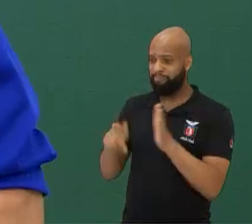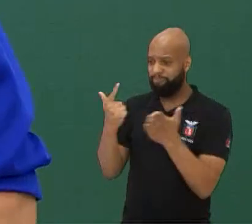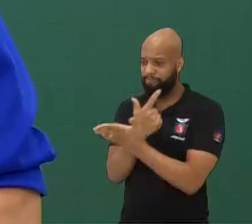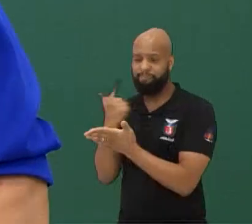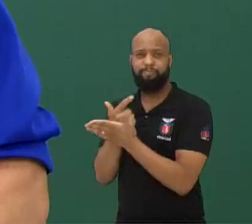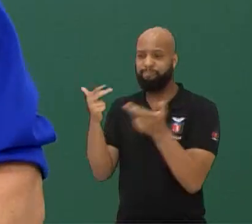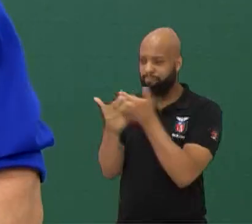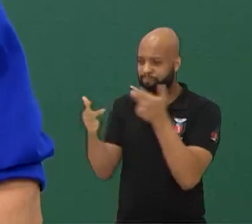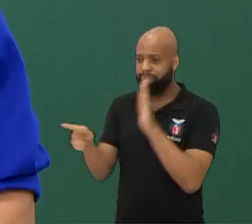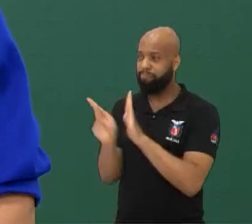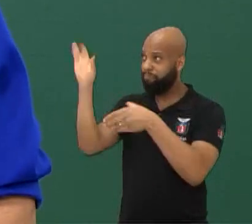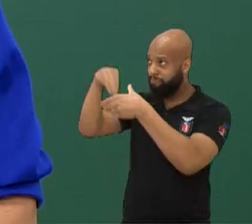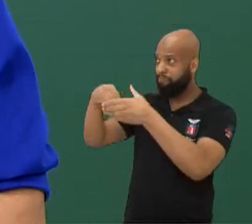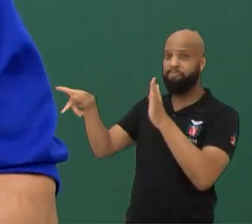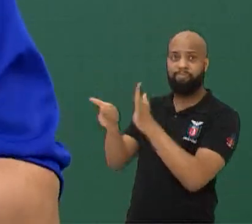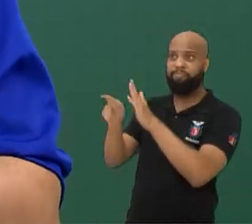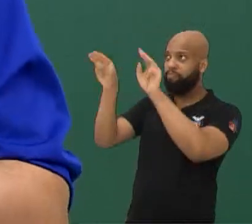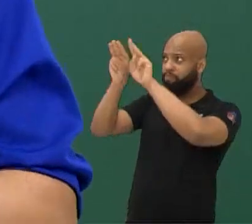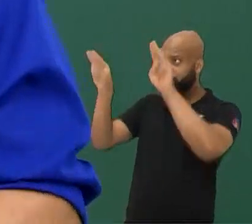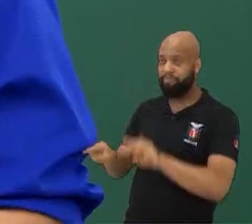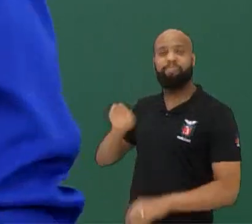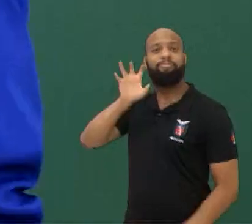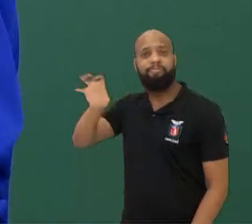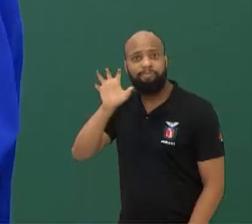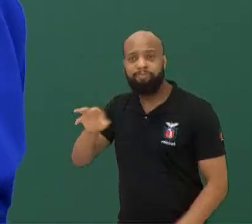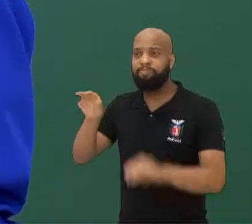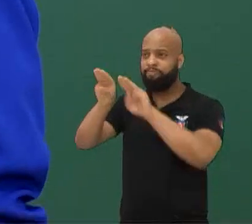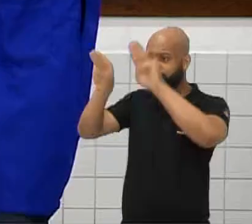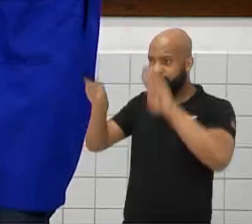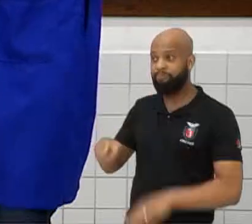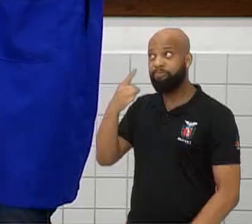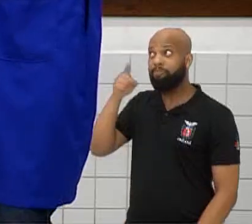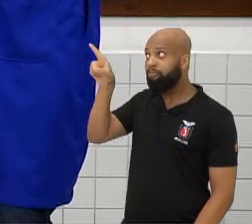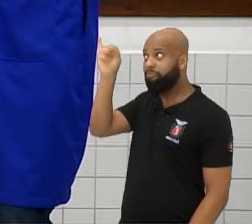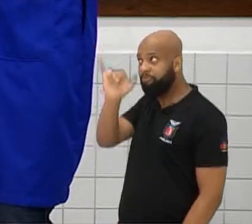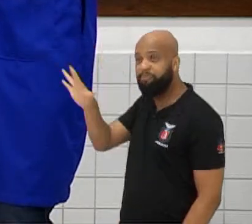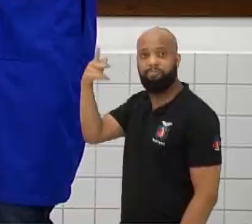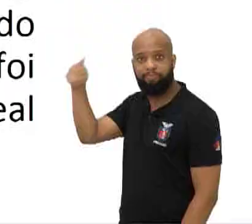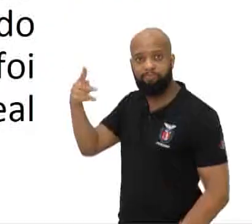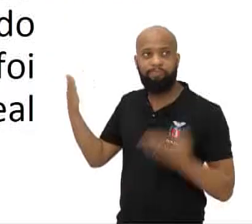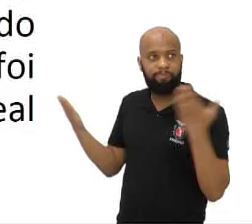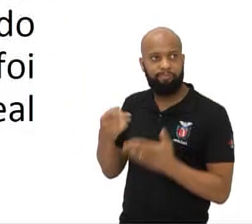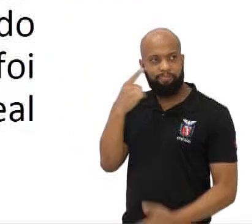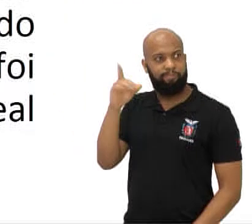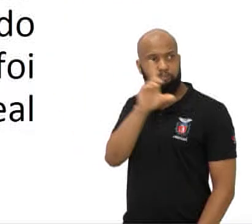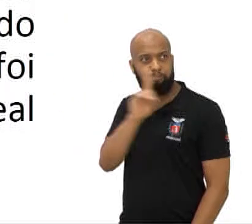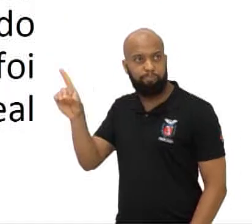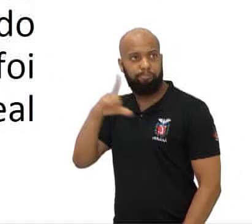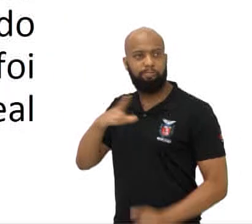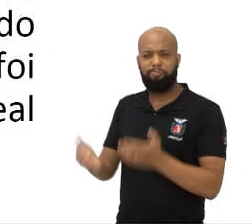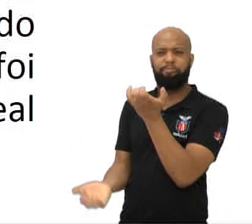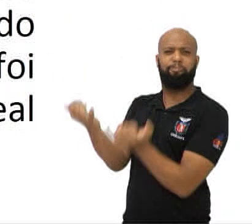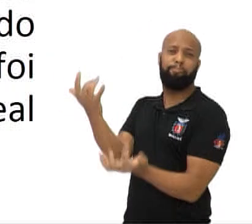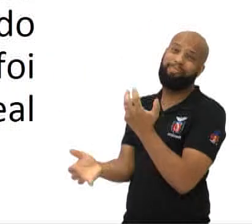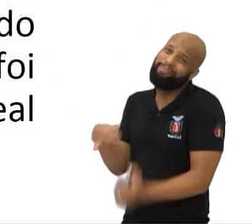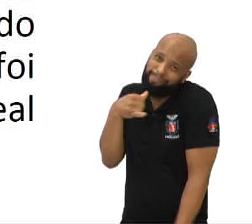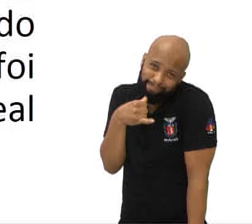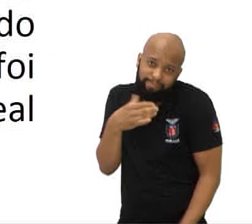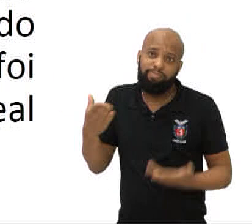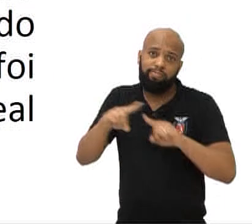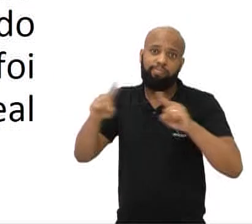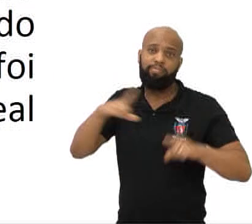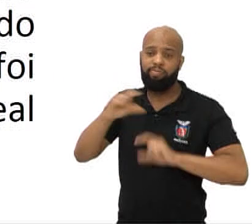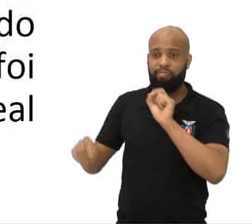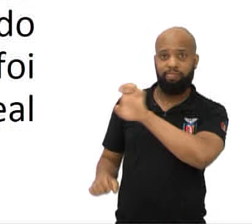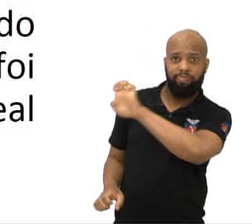do acervo do Museu Nacional. Este Museu Nacional está aqui a imagem dele, mais para o seu lado direito, do incêndio triste e infeliz, mas